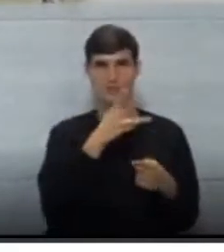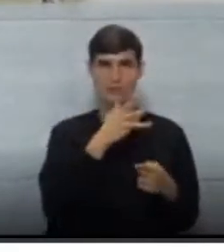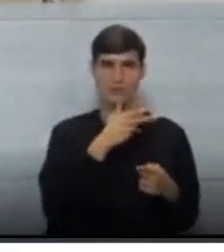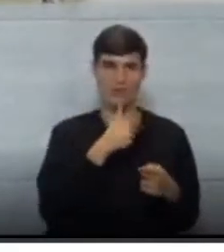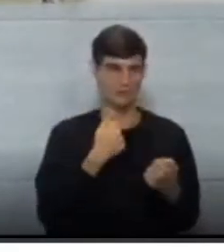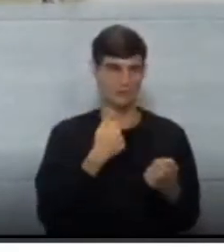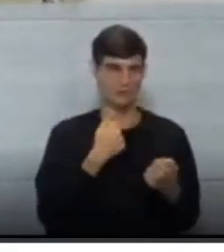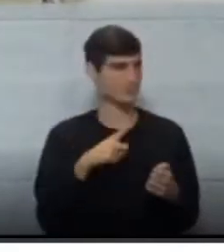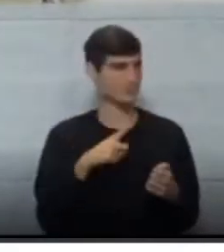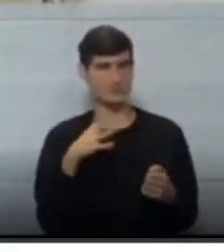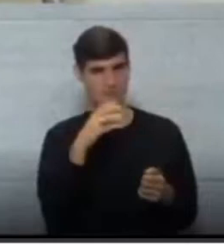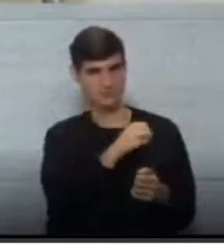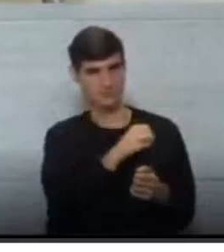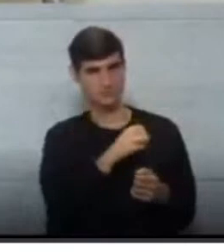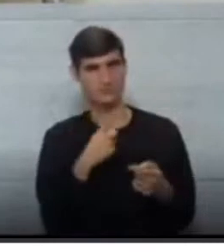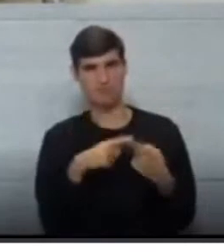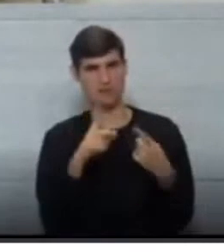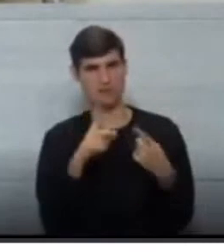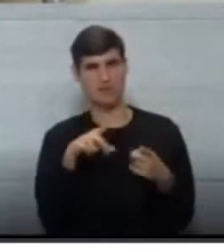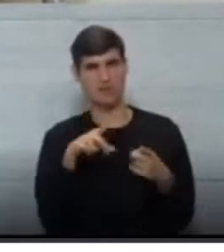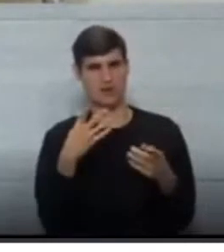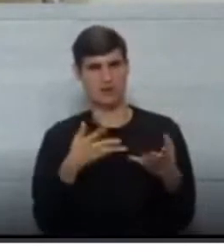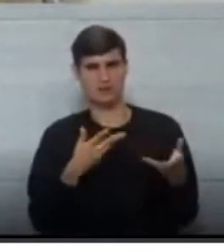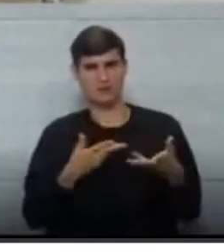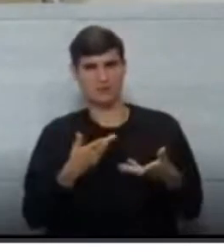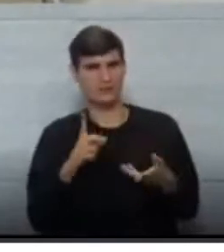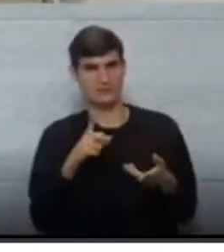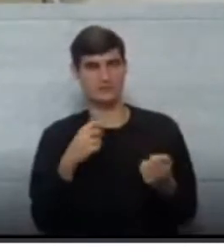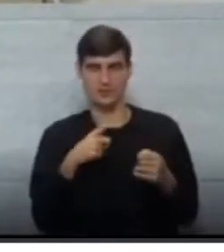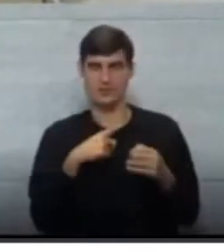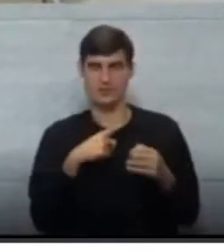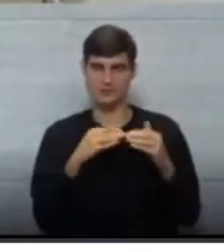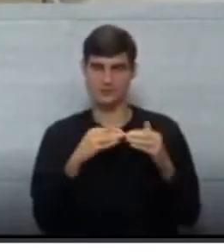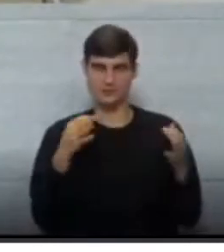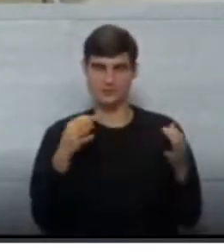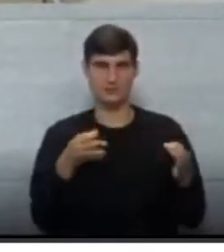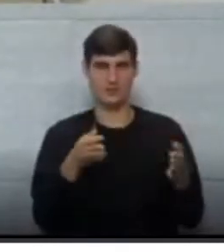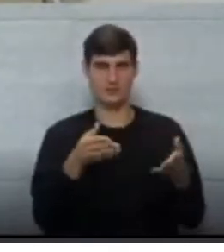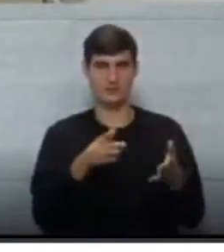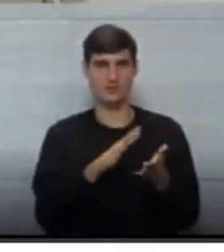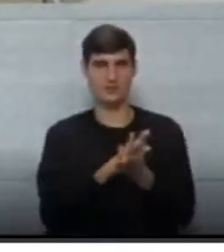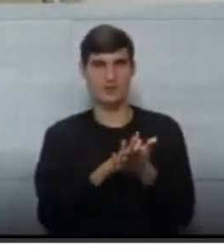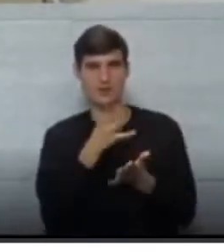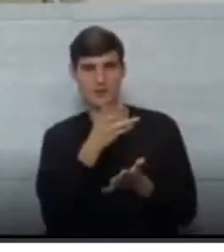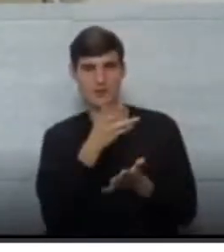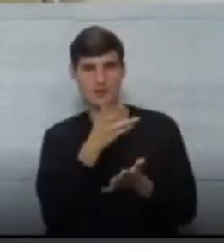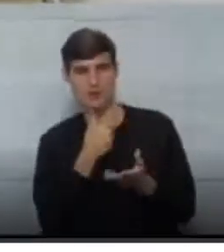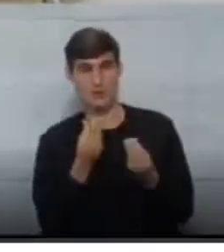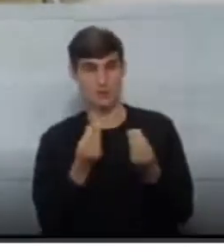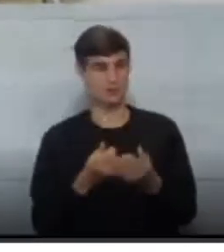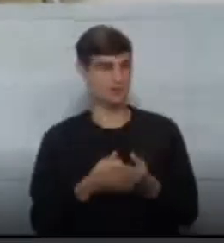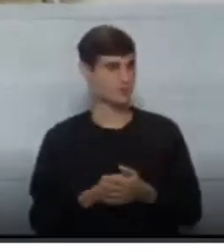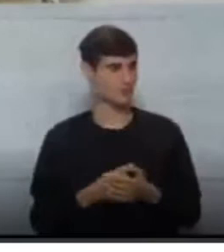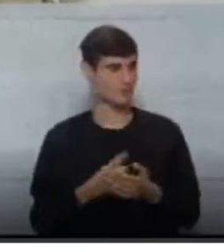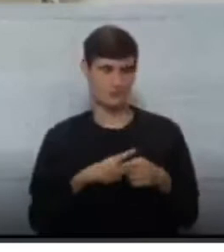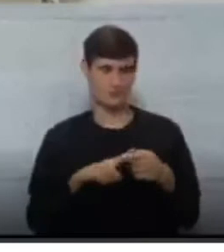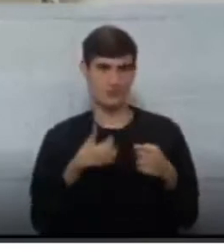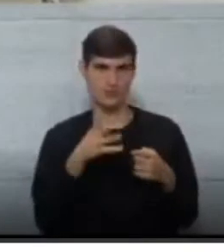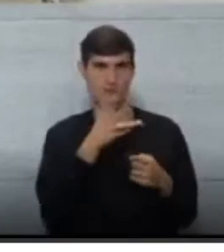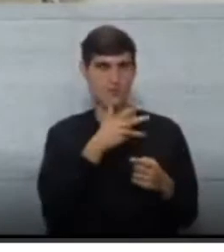Também não precisa fazer correndo, tá? Então tem que fazer com tempo hábil, correto, sem ficar demorando, você não pode